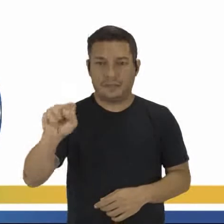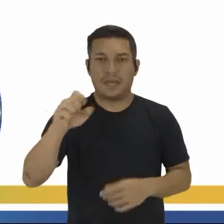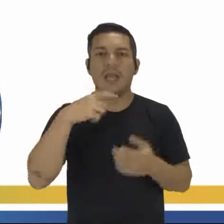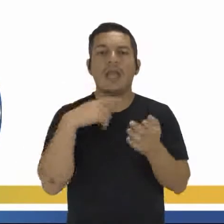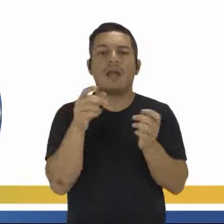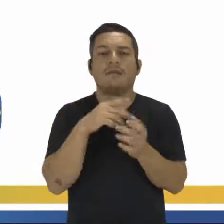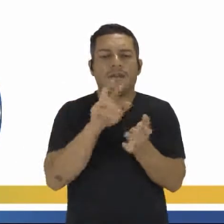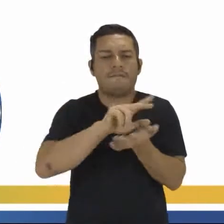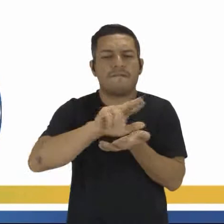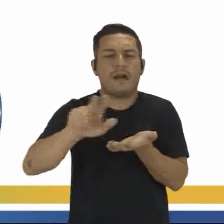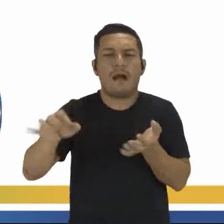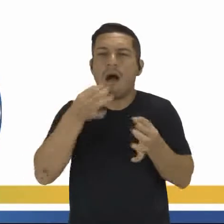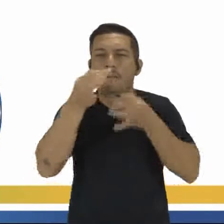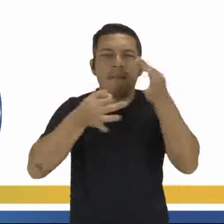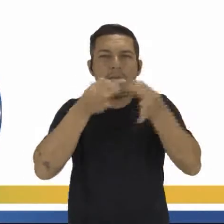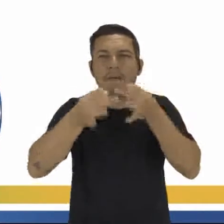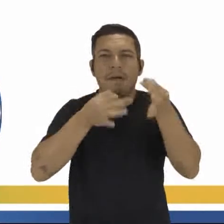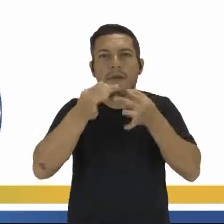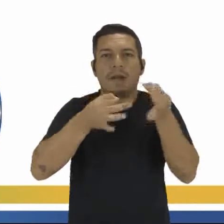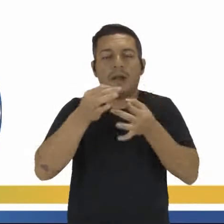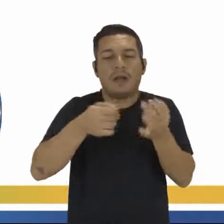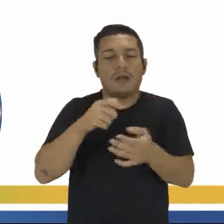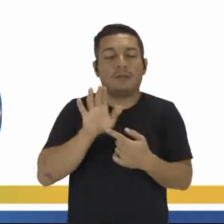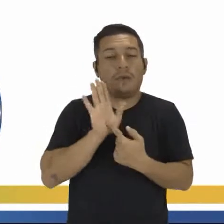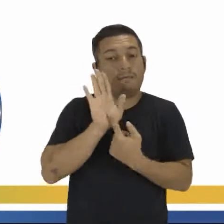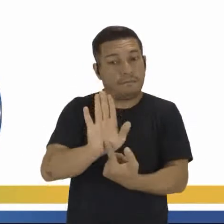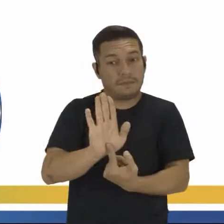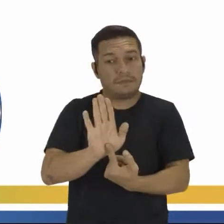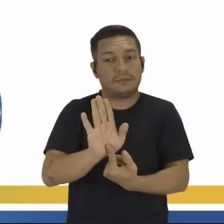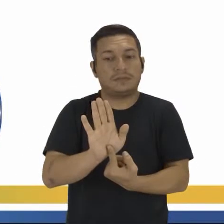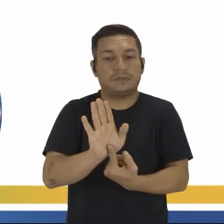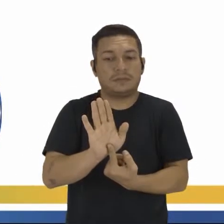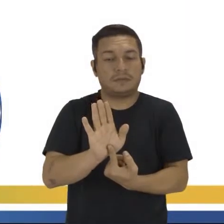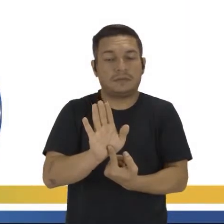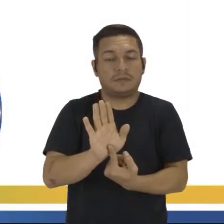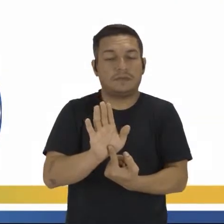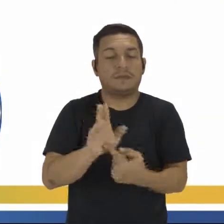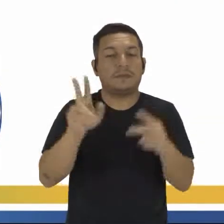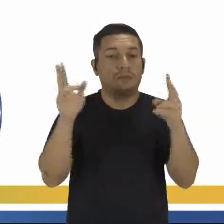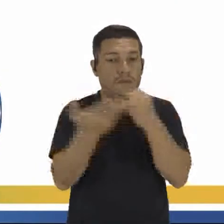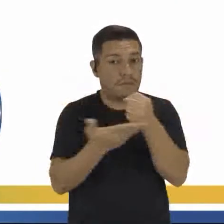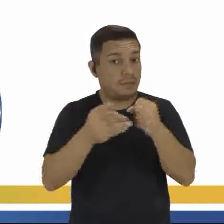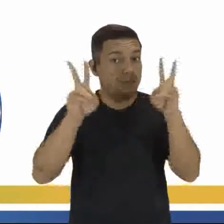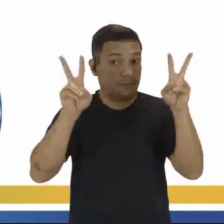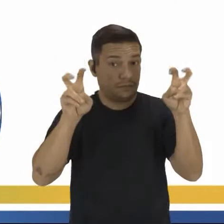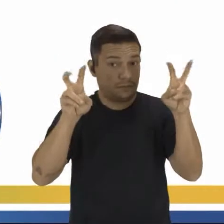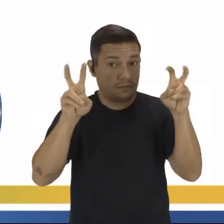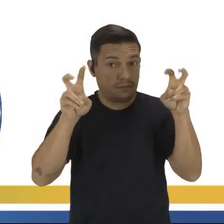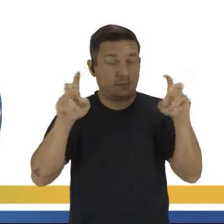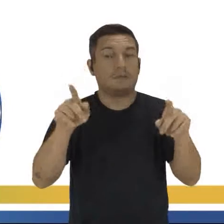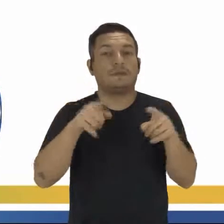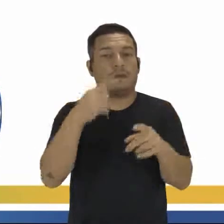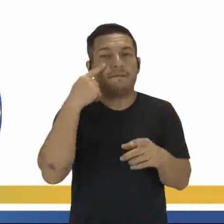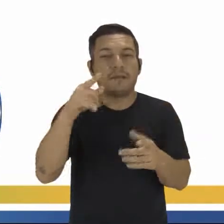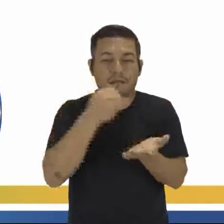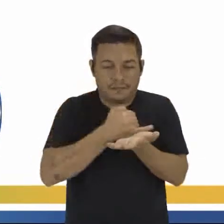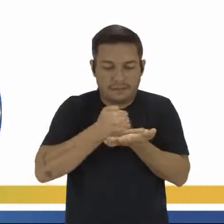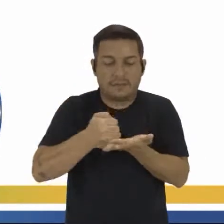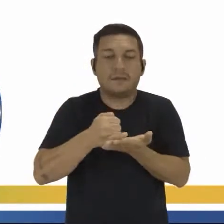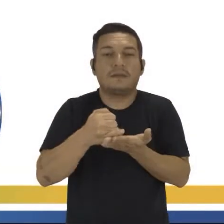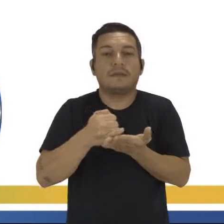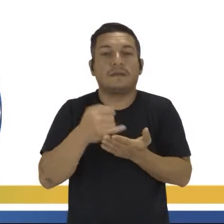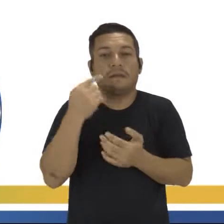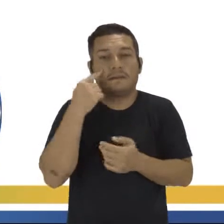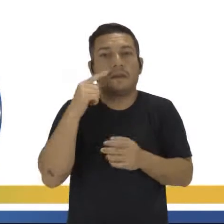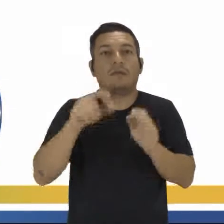argumentos, traduzindo isso, é a sua defesa, o seu ponto de vista acerca desse tema. Veja que essa introdução dá indícios de